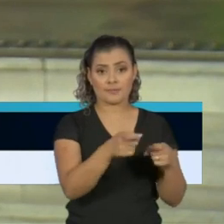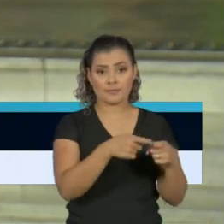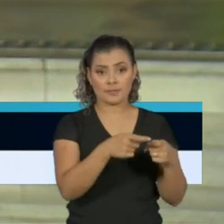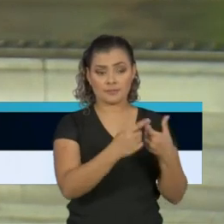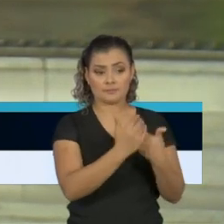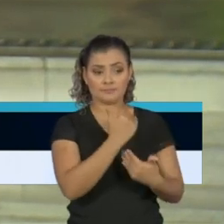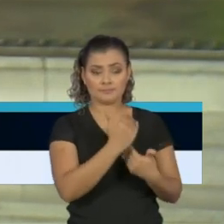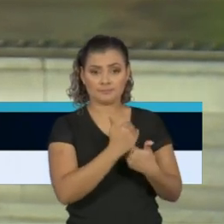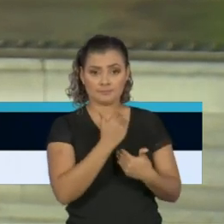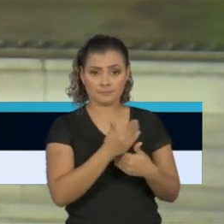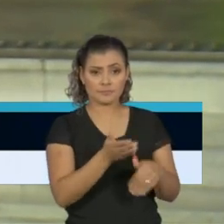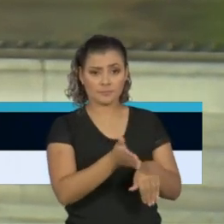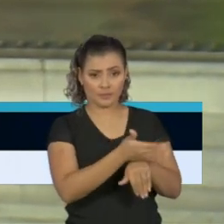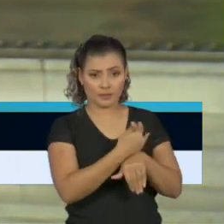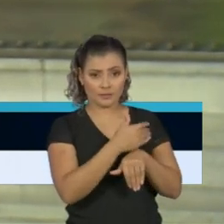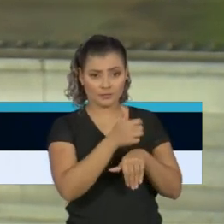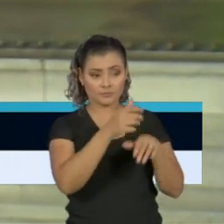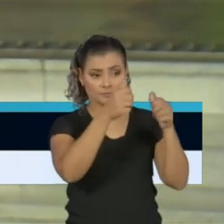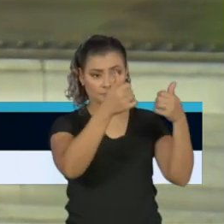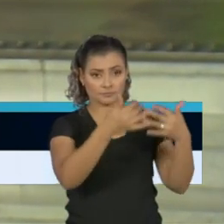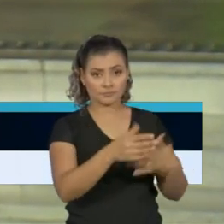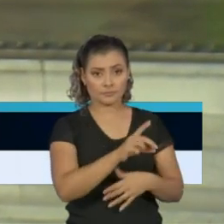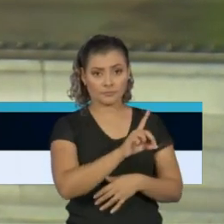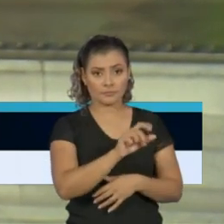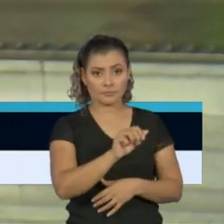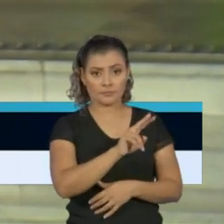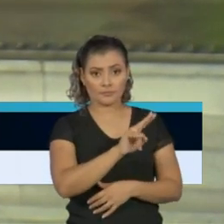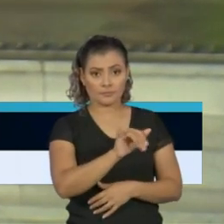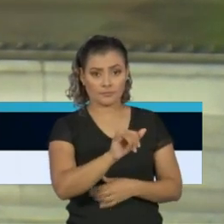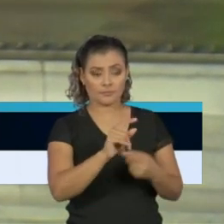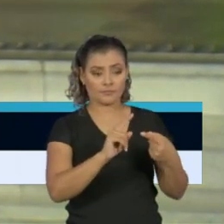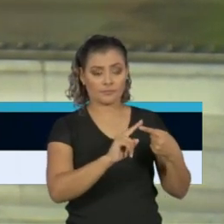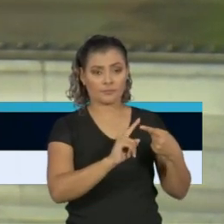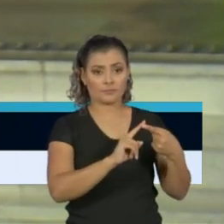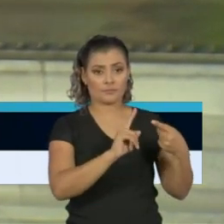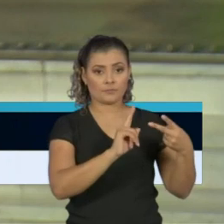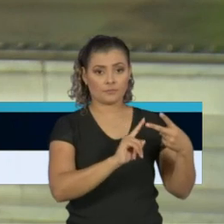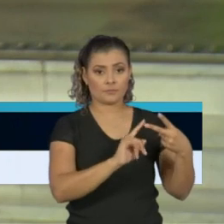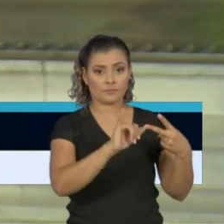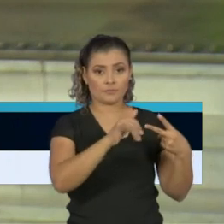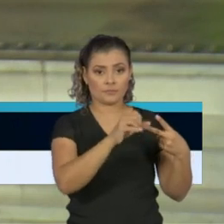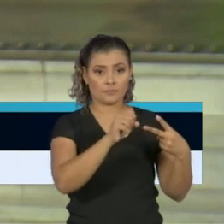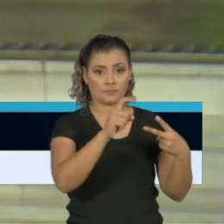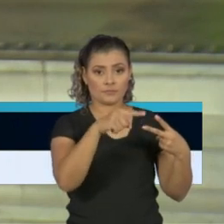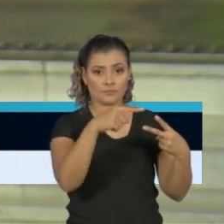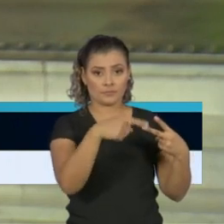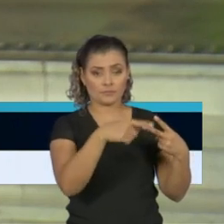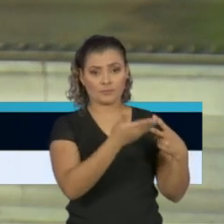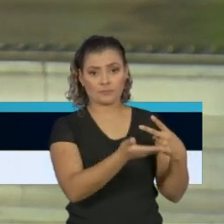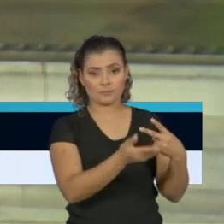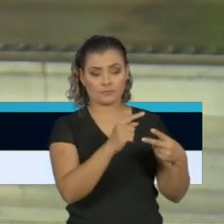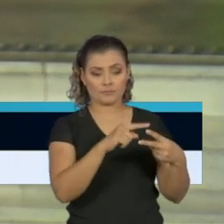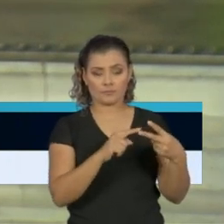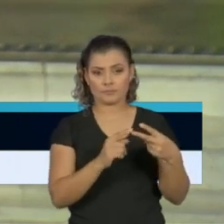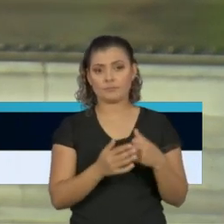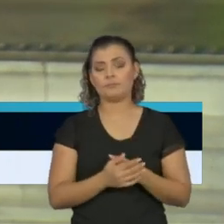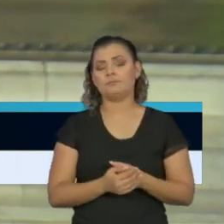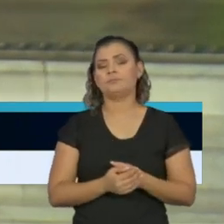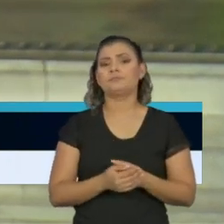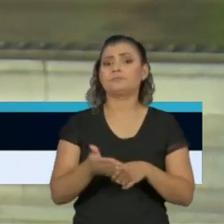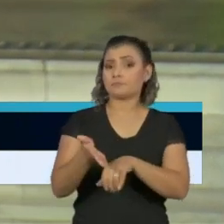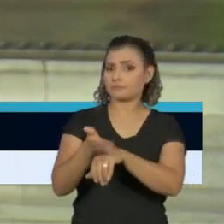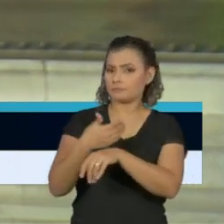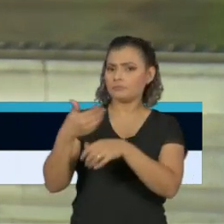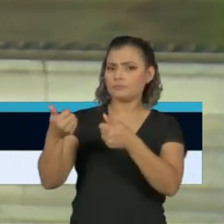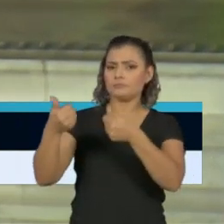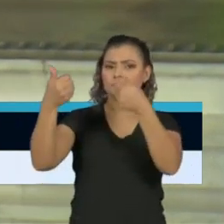aqui presente com o Dr. Davi Wipp e o Dr. Zé Henrique German, nós hoje temos dois anúncios. O primeiro